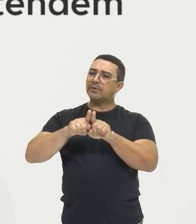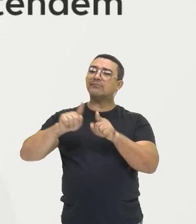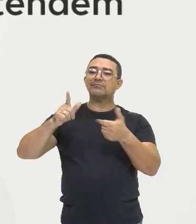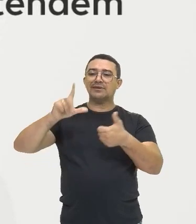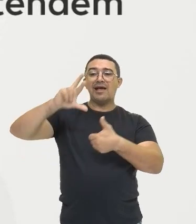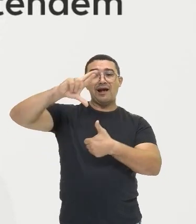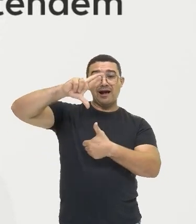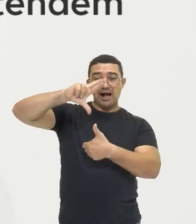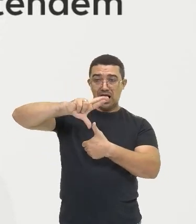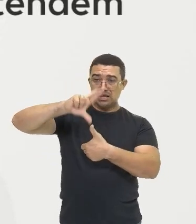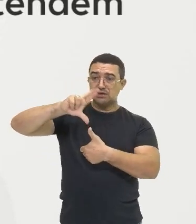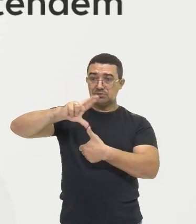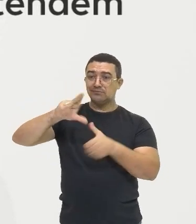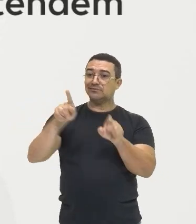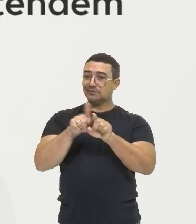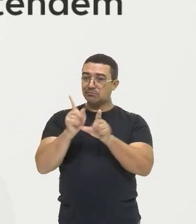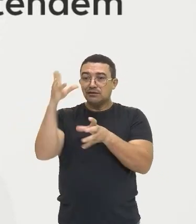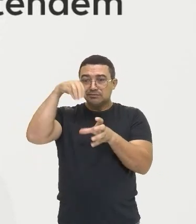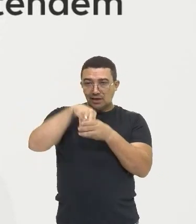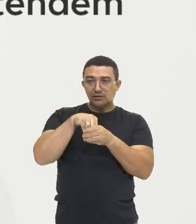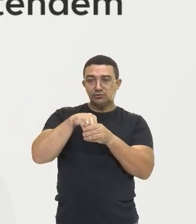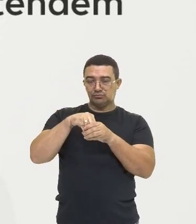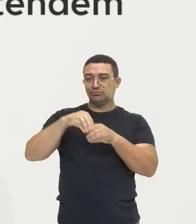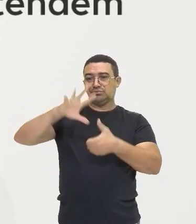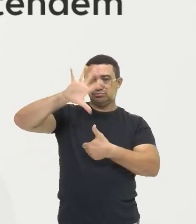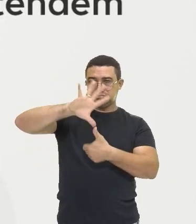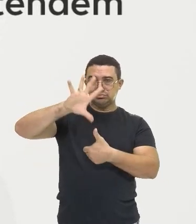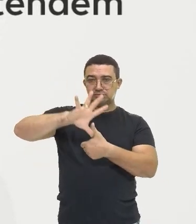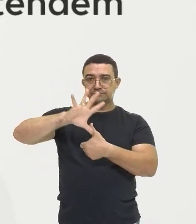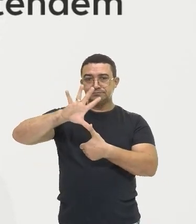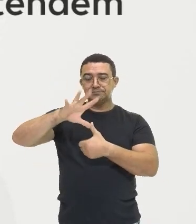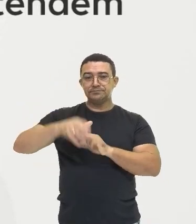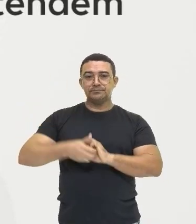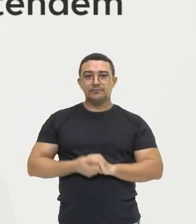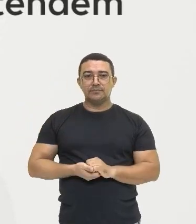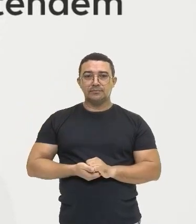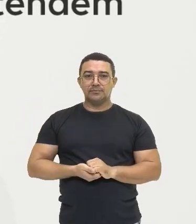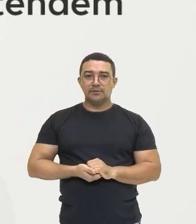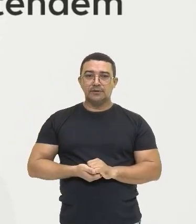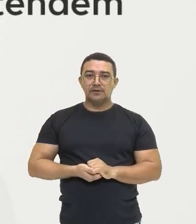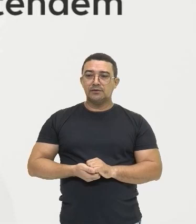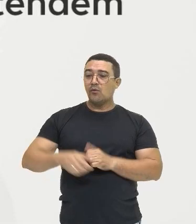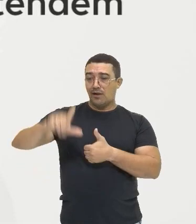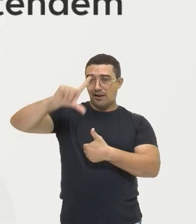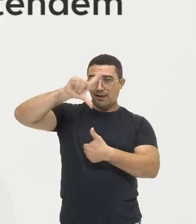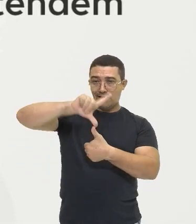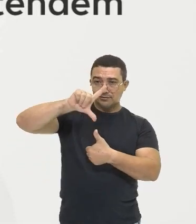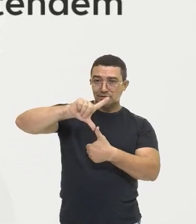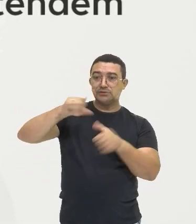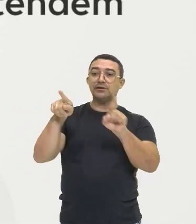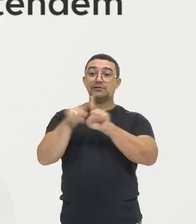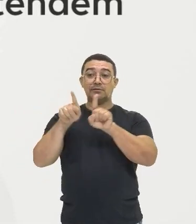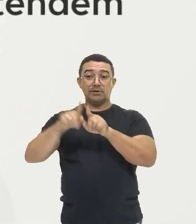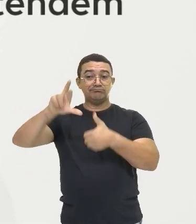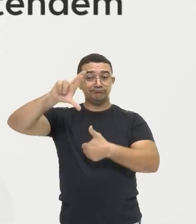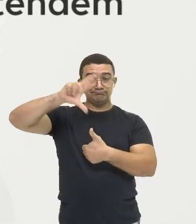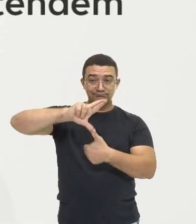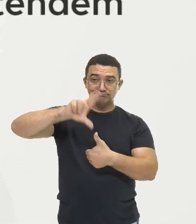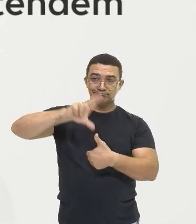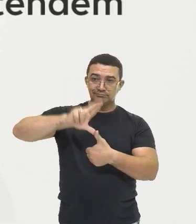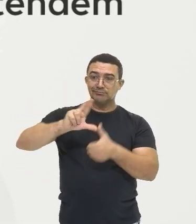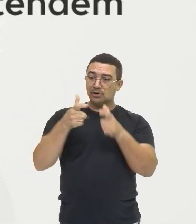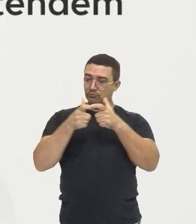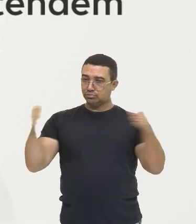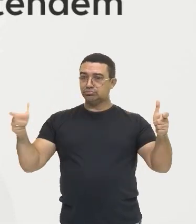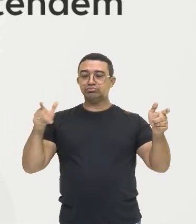do continente americano, por isso a sigla ALC aqui, tá? América Latina e Caribenha. O crescimento também está se dando de